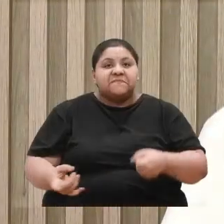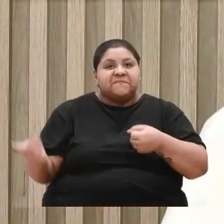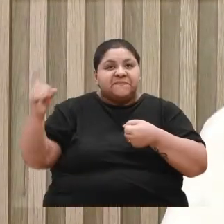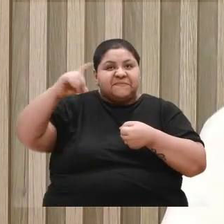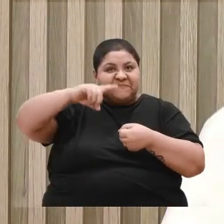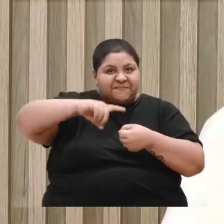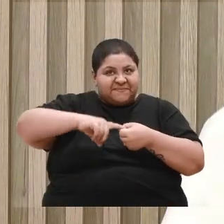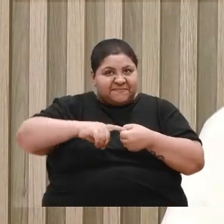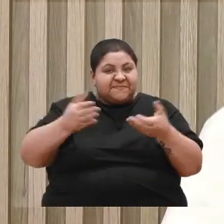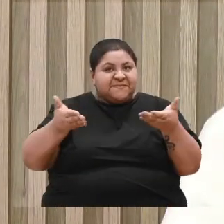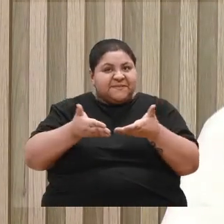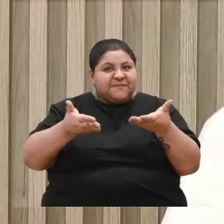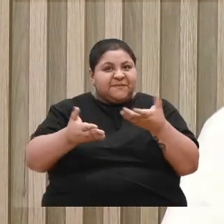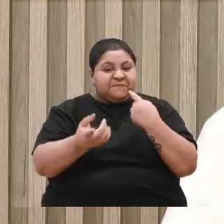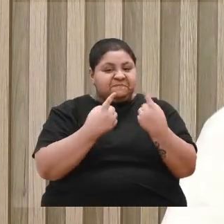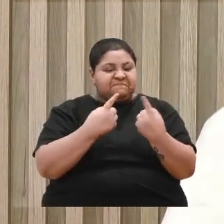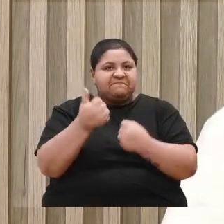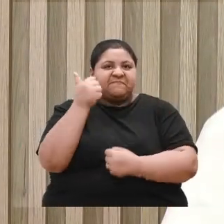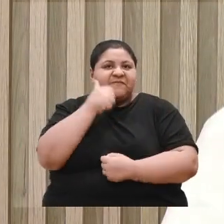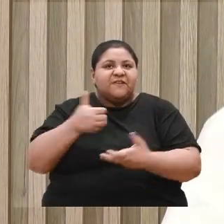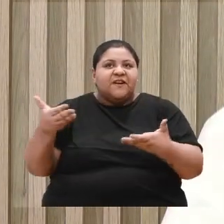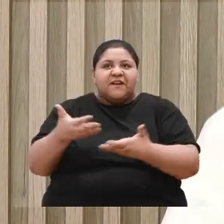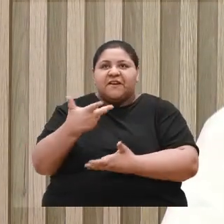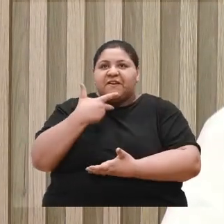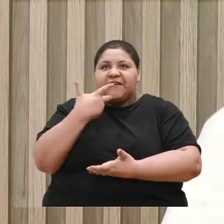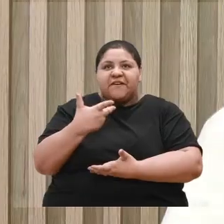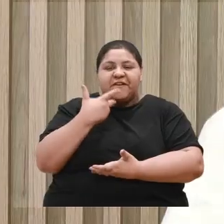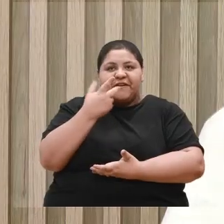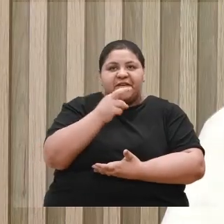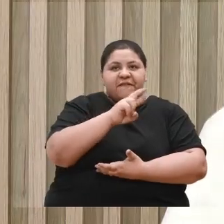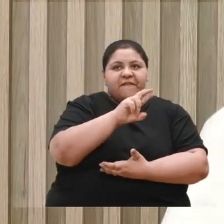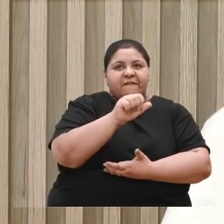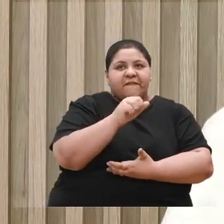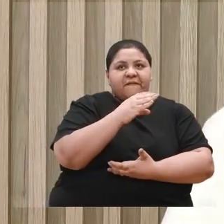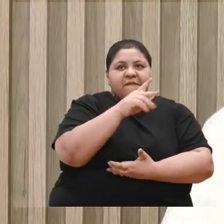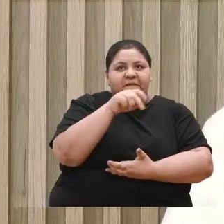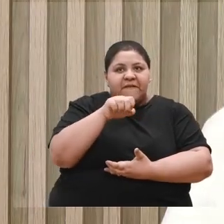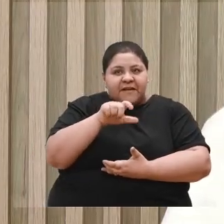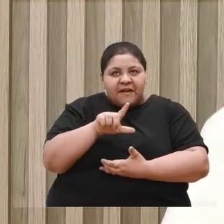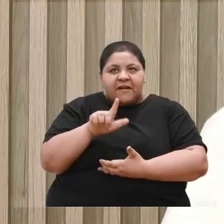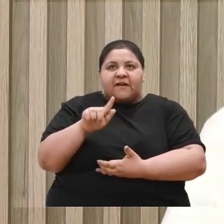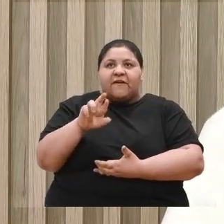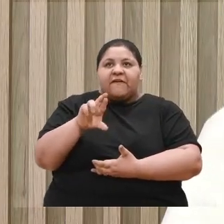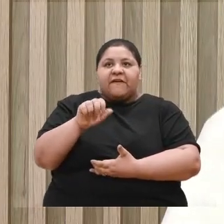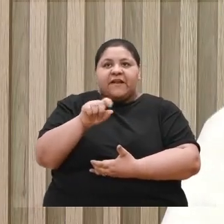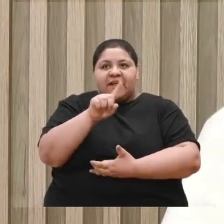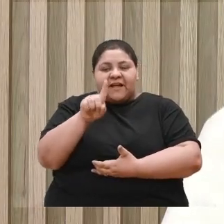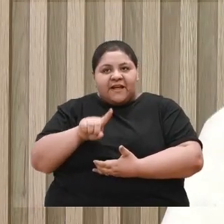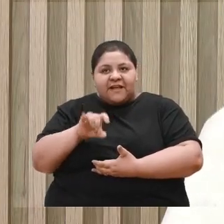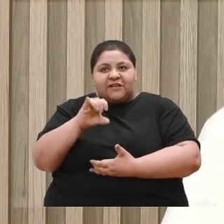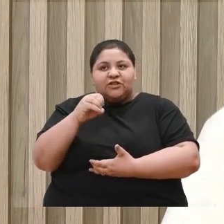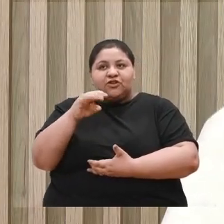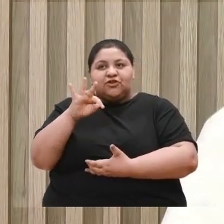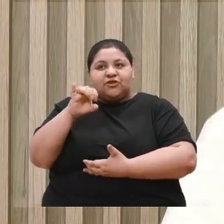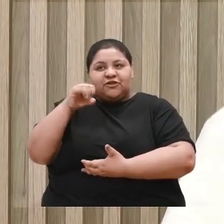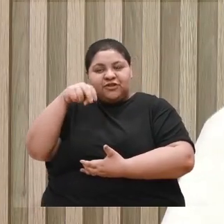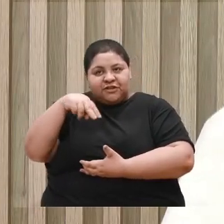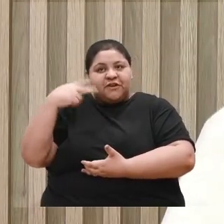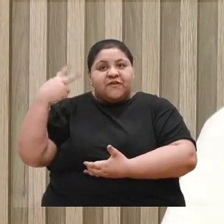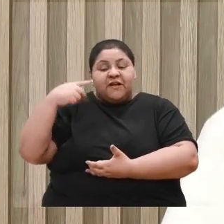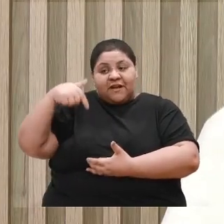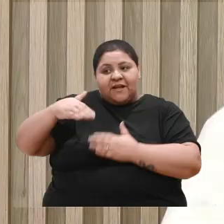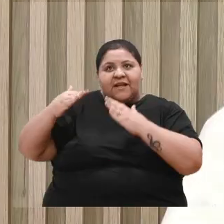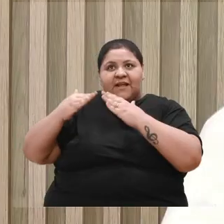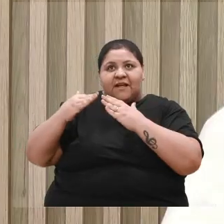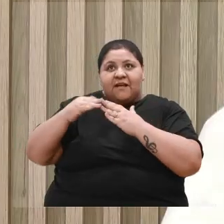Voltou de volta com o programa Entre Elas. Hoje, então, falando sobre a Raquel Graziotin, que foi vereadora desta casa. Inclusive,